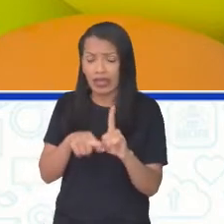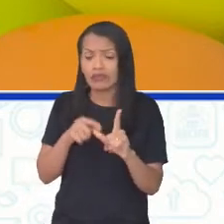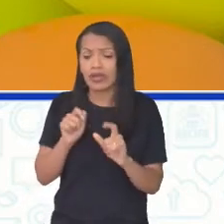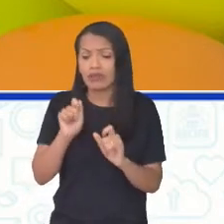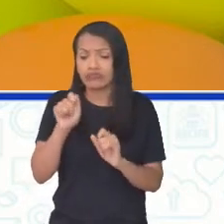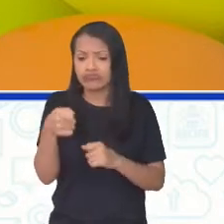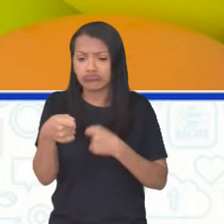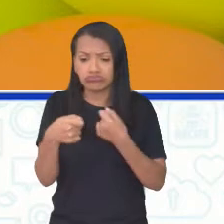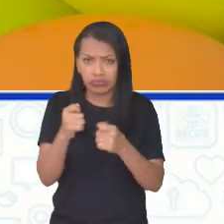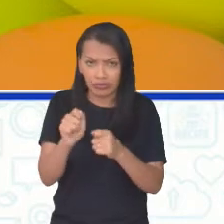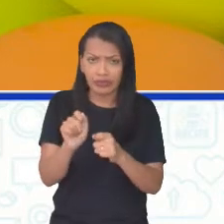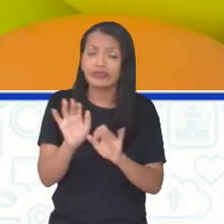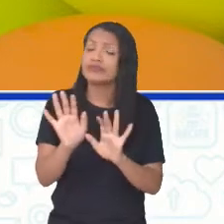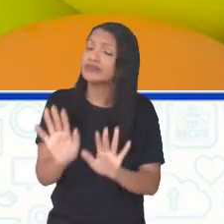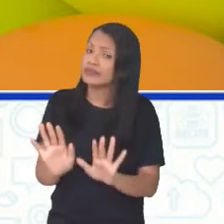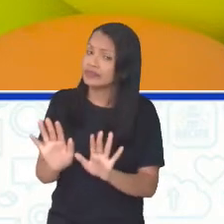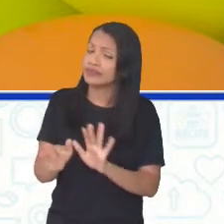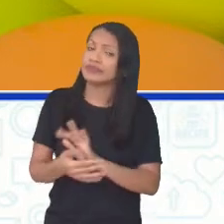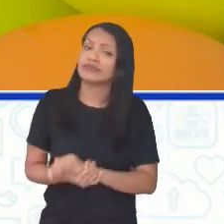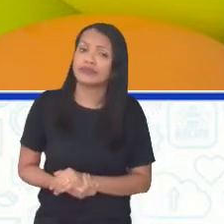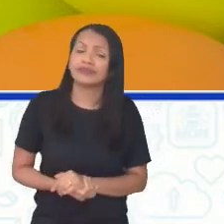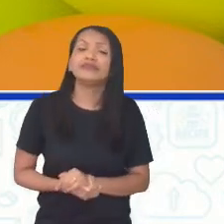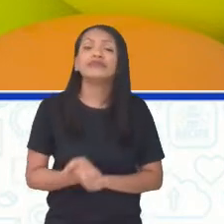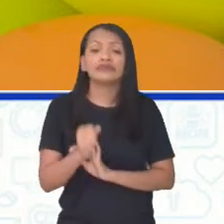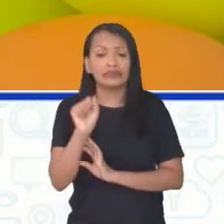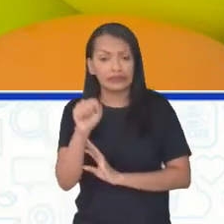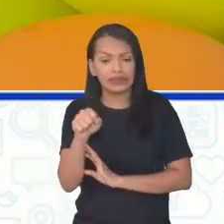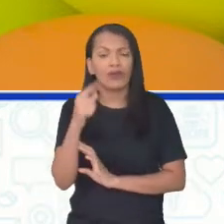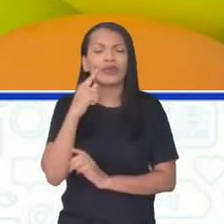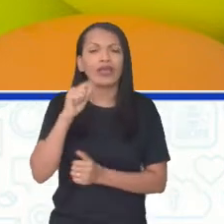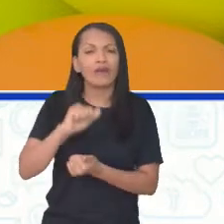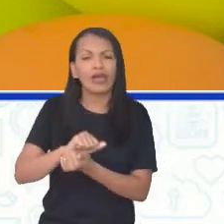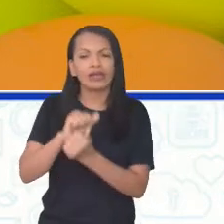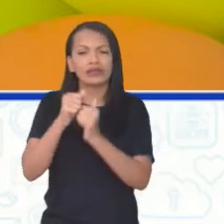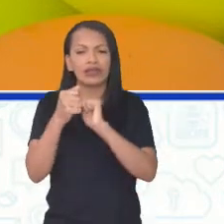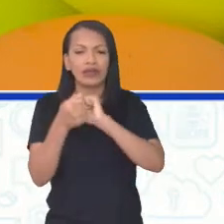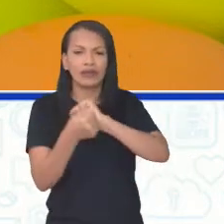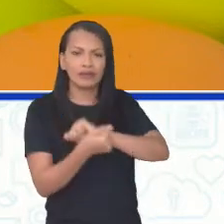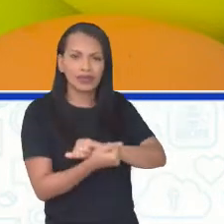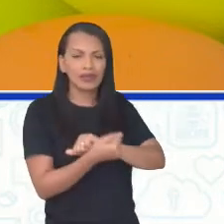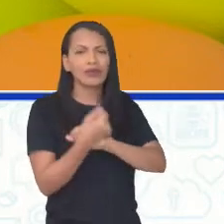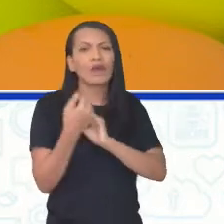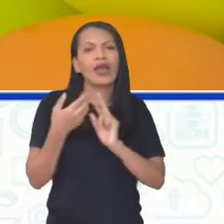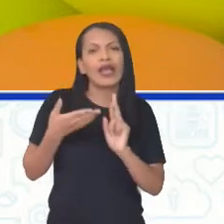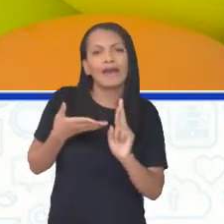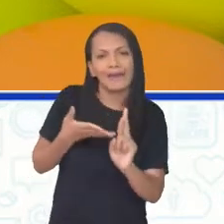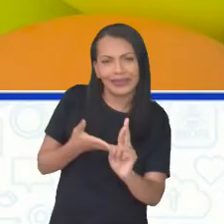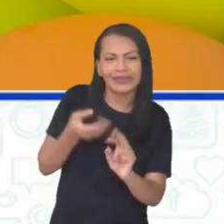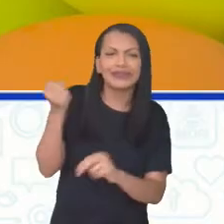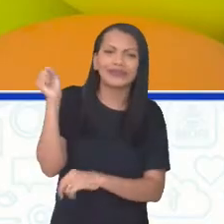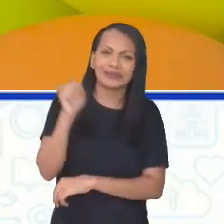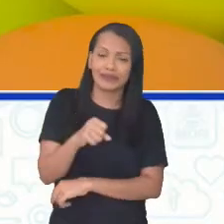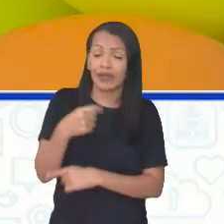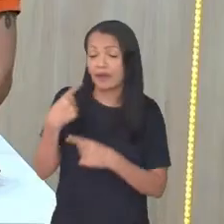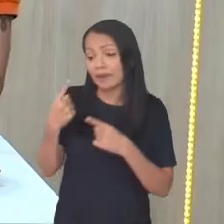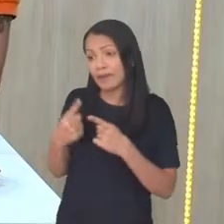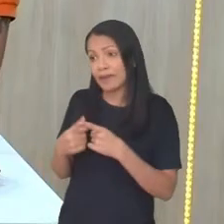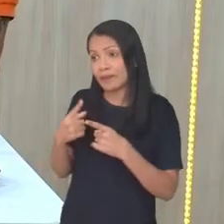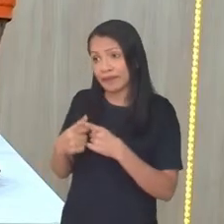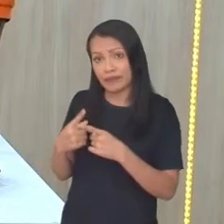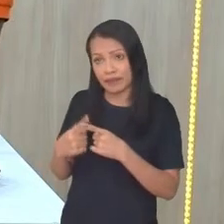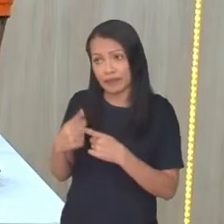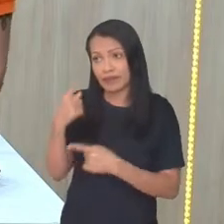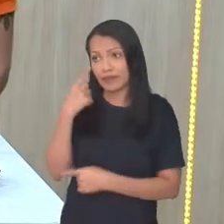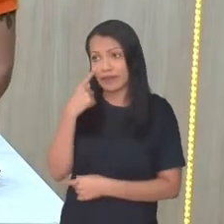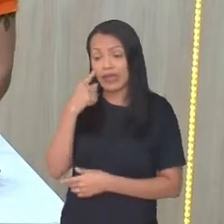mostrar uma tradução, né? Uma transposição e É porque assim, eu acho que